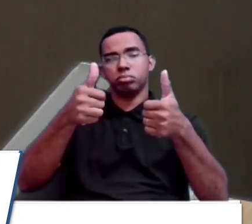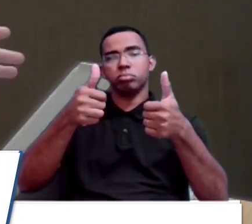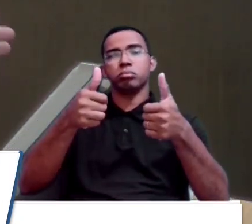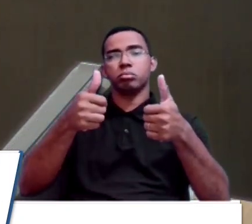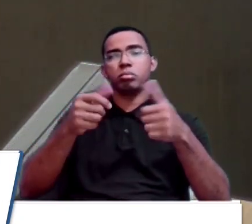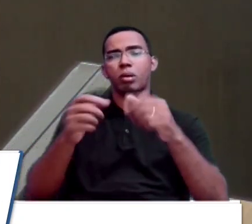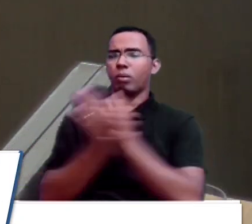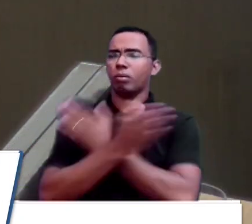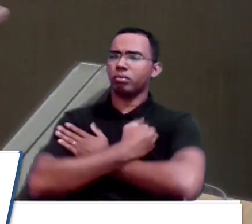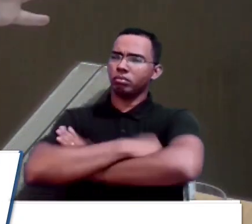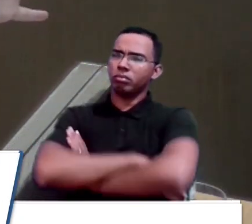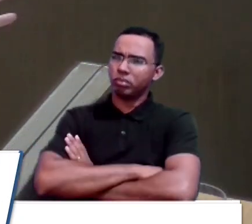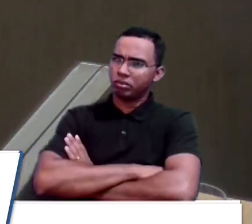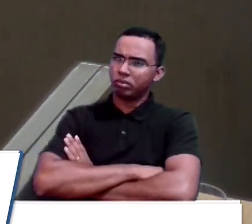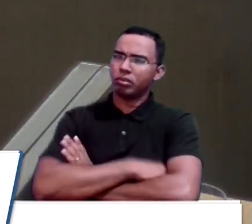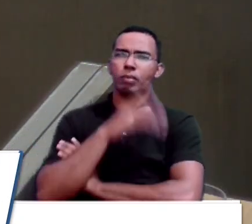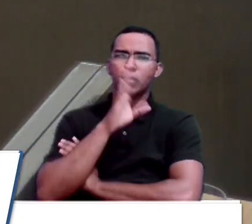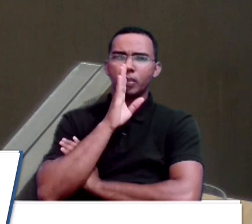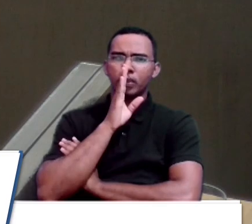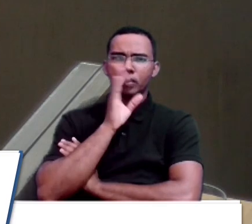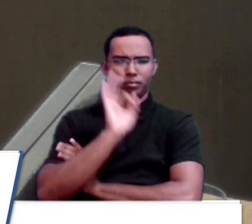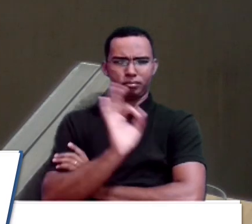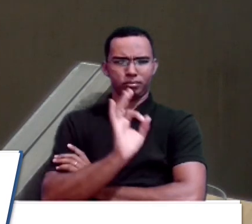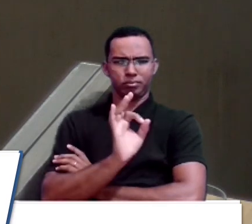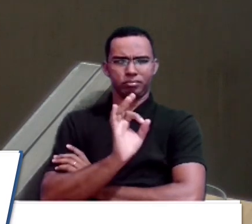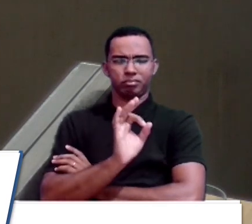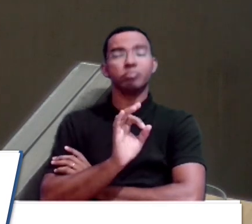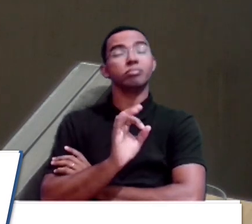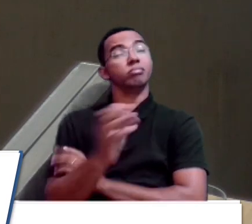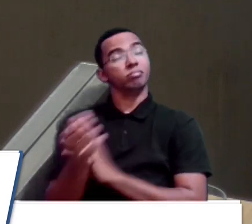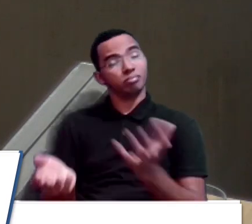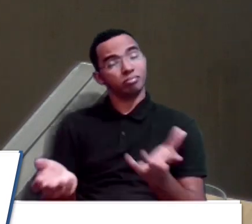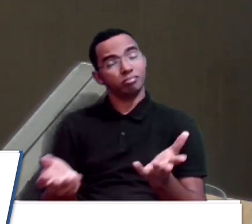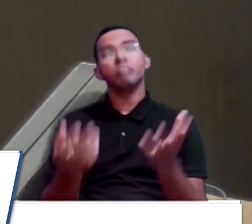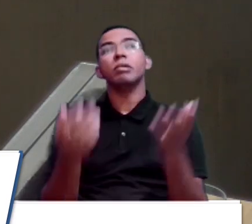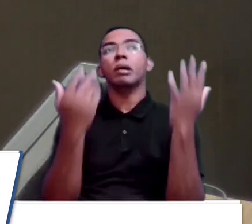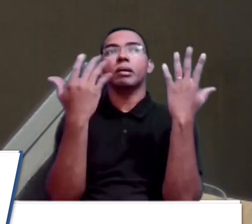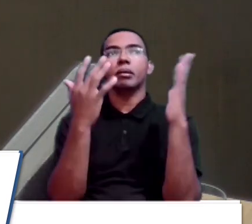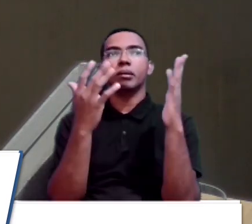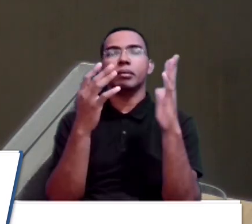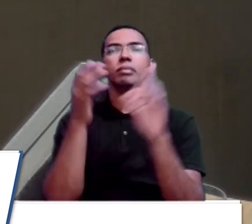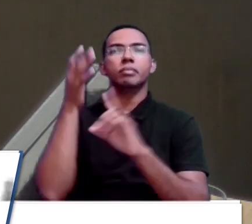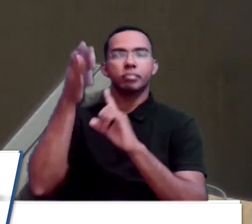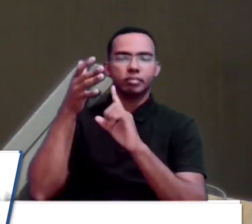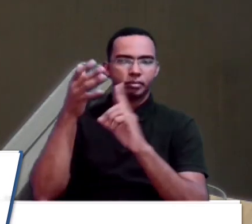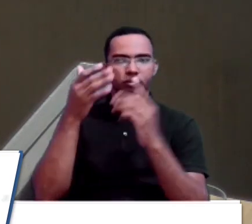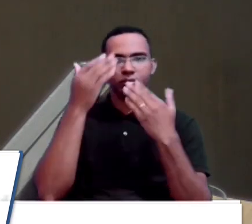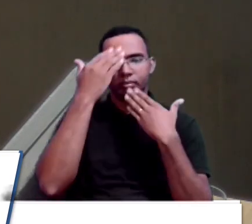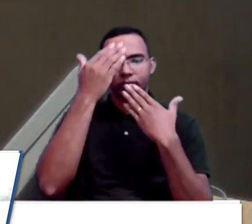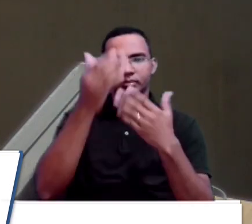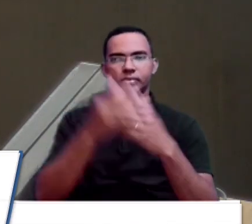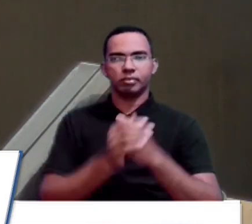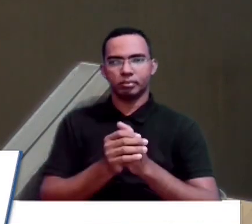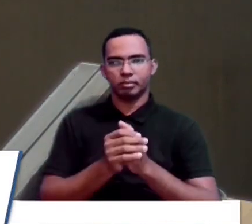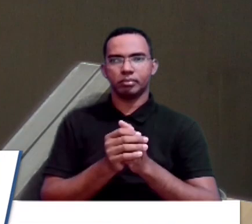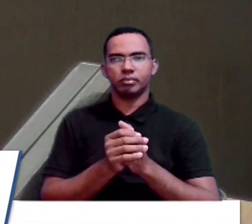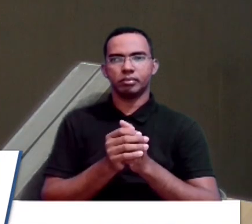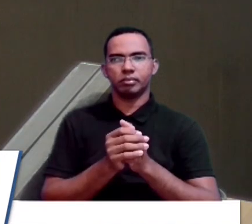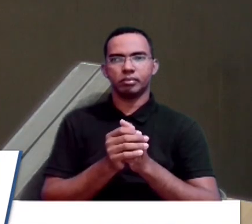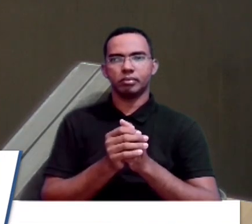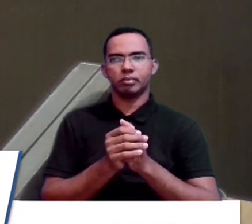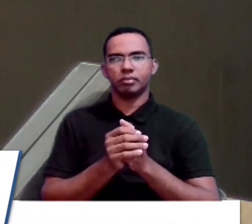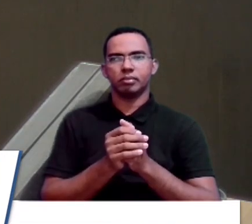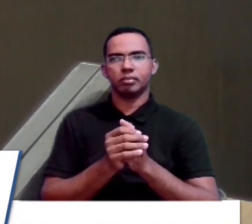braços, ficar quieta e pronto. Né? Então, parabéns. E o Rogério? Muito obrigado, Virginia.